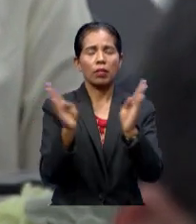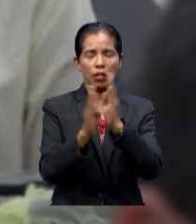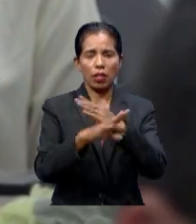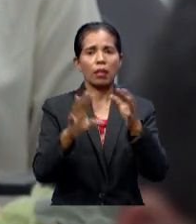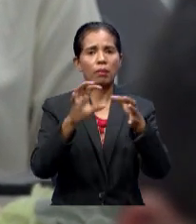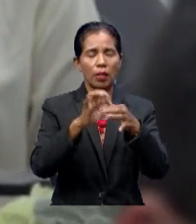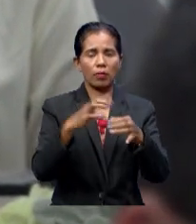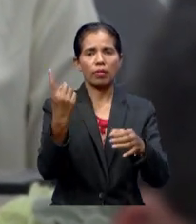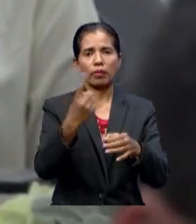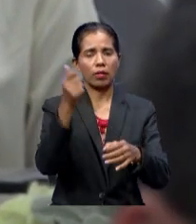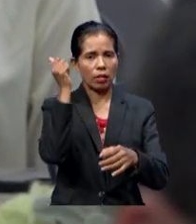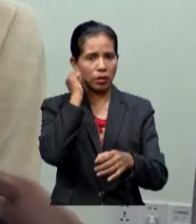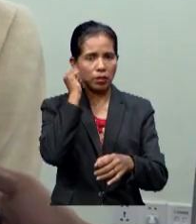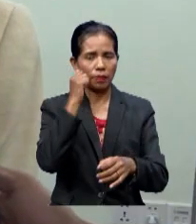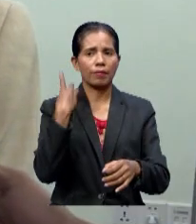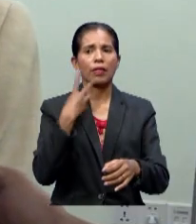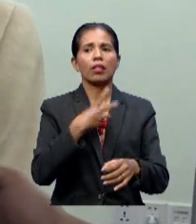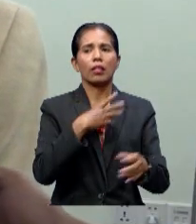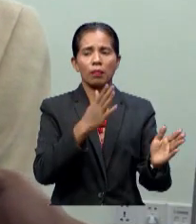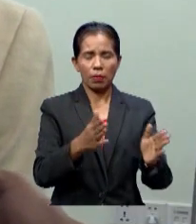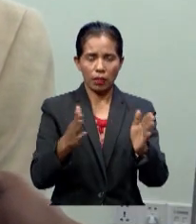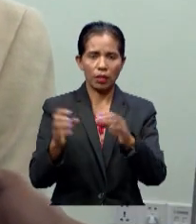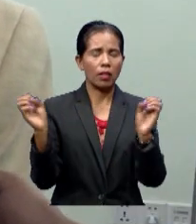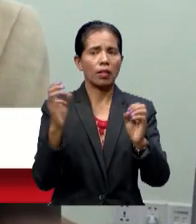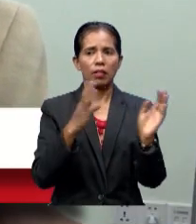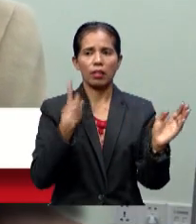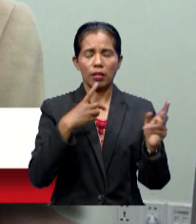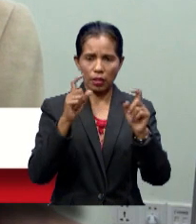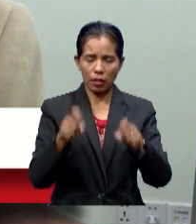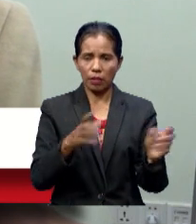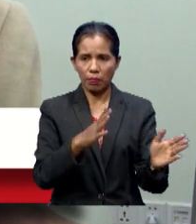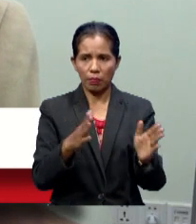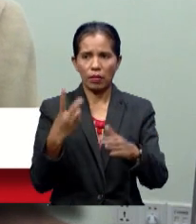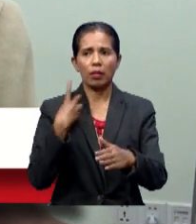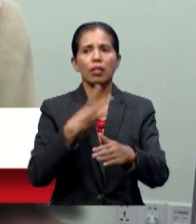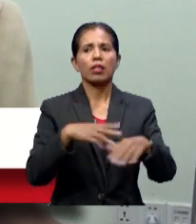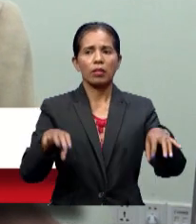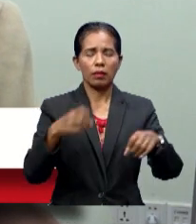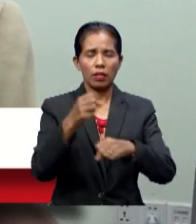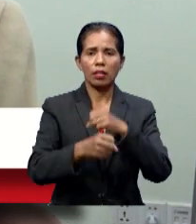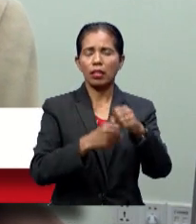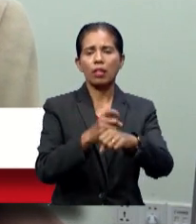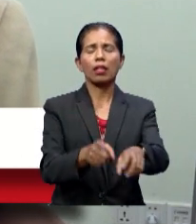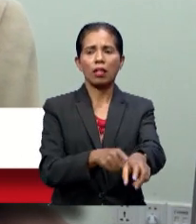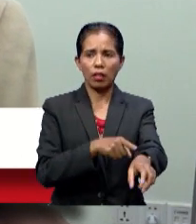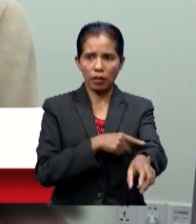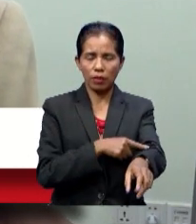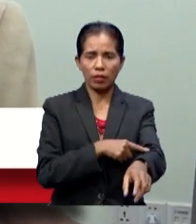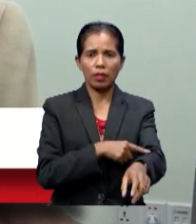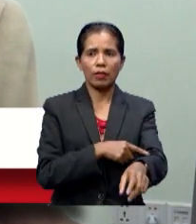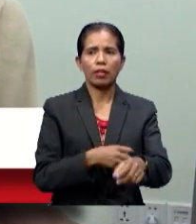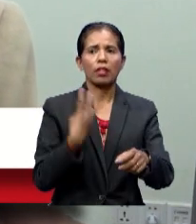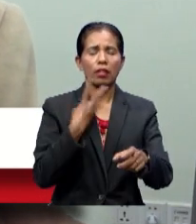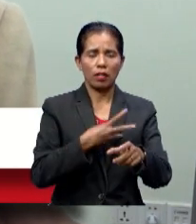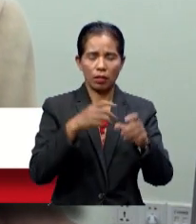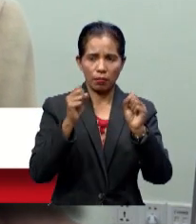permanente ASEAN. Ita deham preparado la preparado ita tem que preparado tamba ita serviço tinang naro kona. Tinang naro kona para